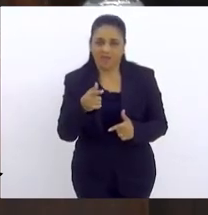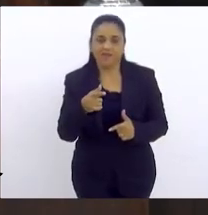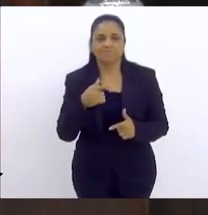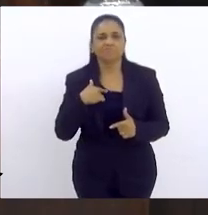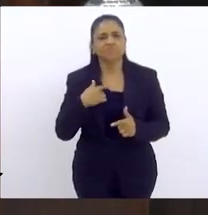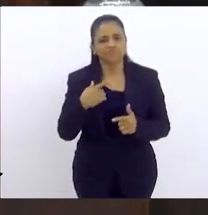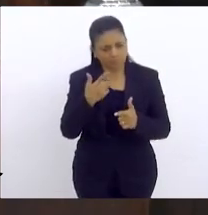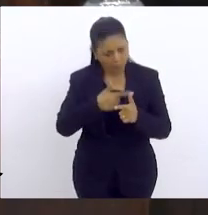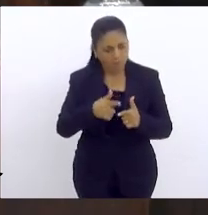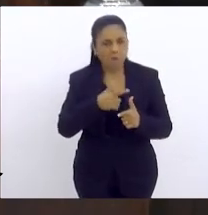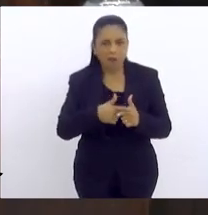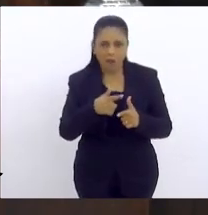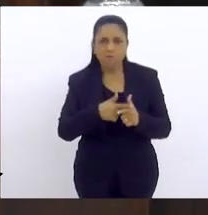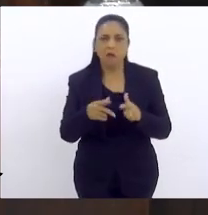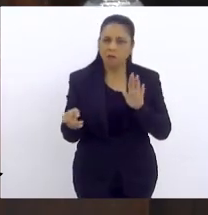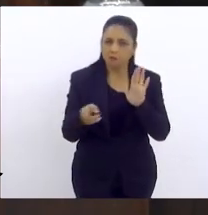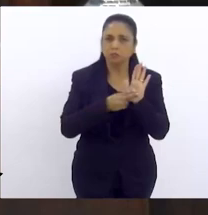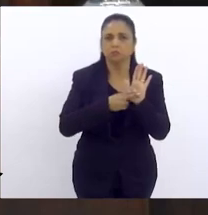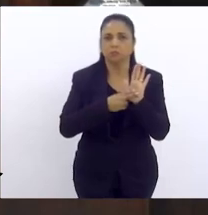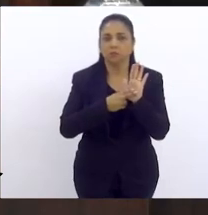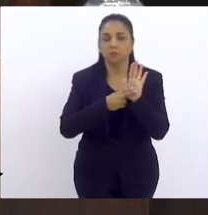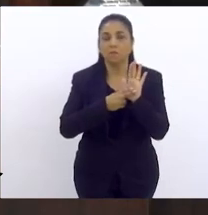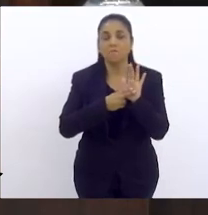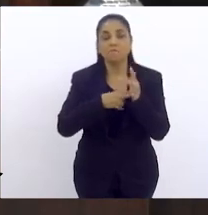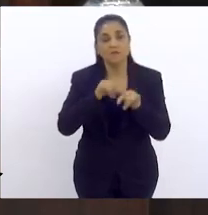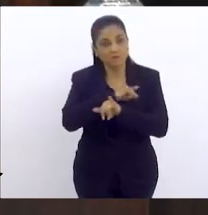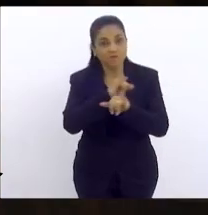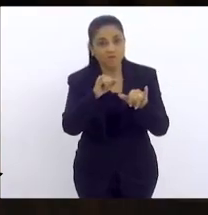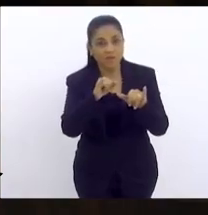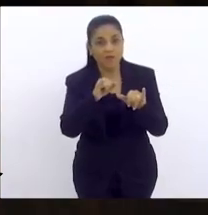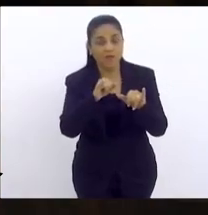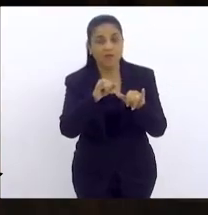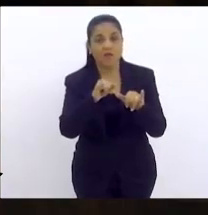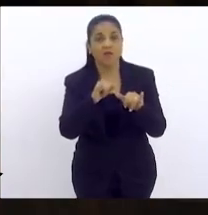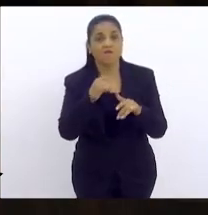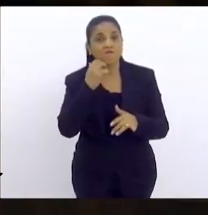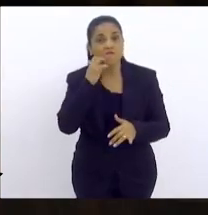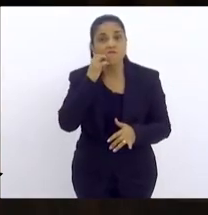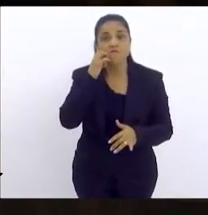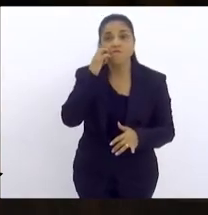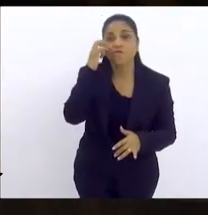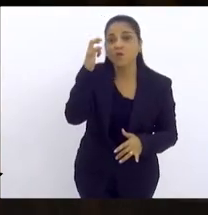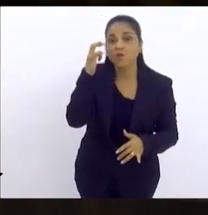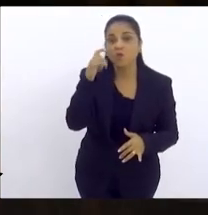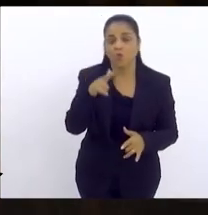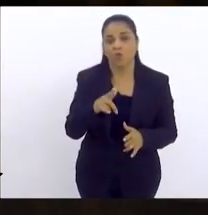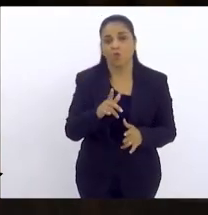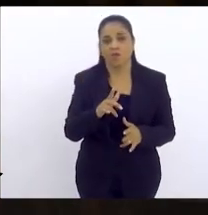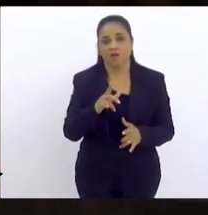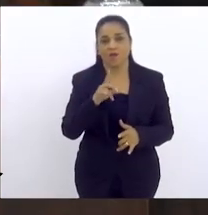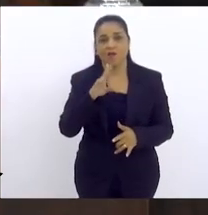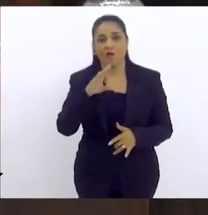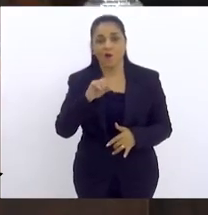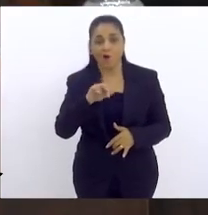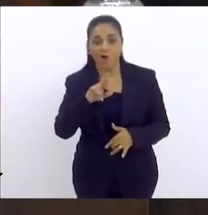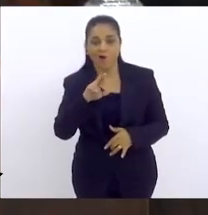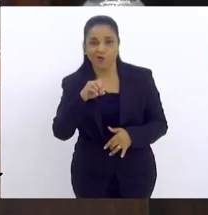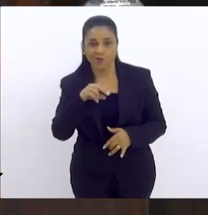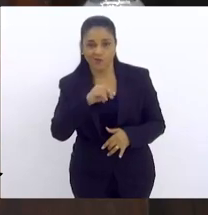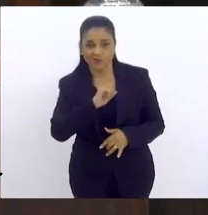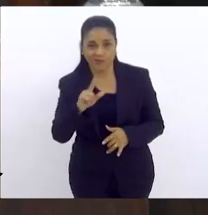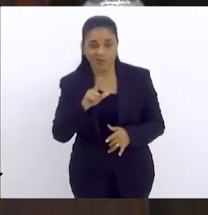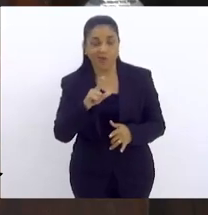pepino Essa é a grande realidade mas vou falar uma coisa para o senhor pepino por vergonha Coronel Dantas desculpa que eu vou falar aqui por alguns